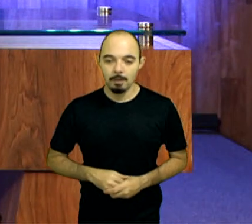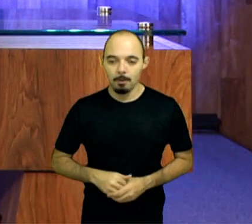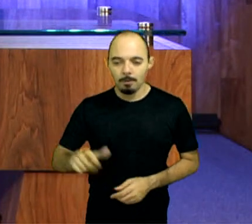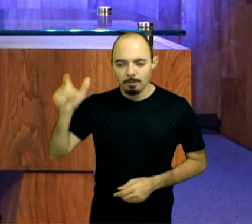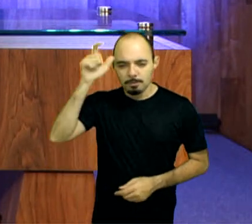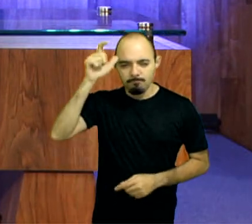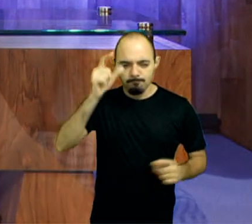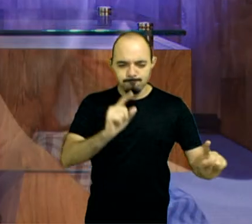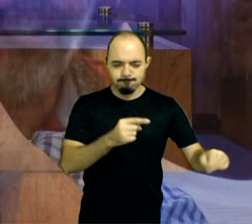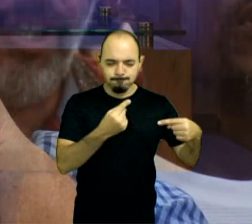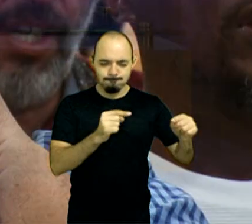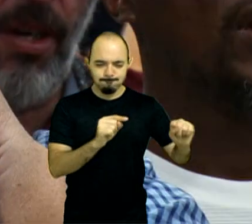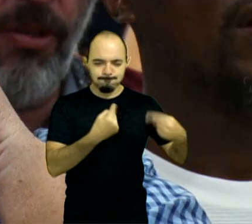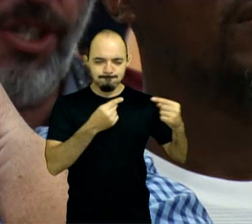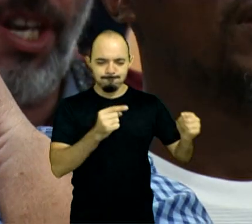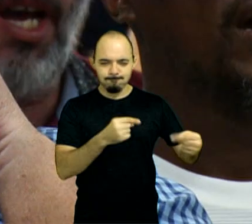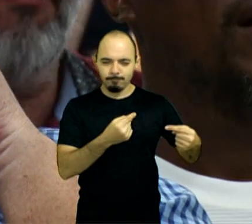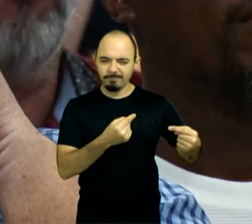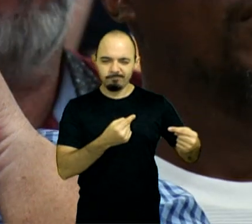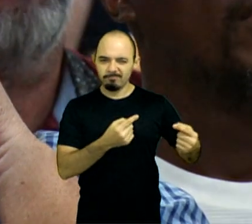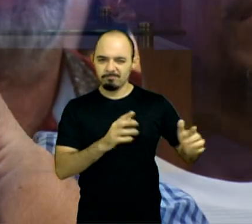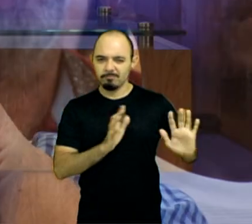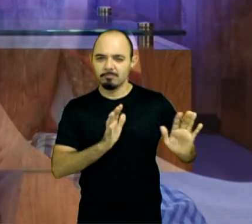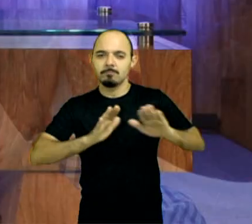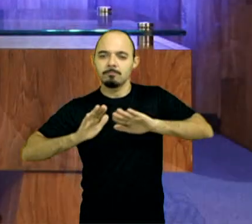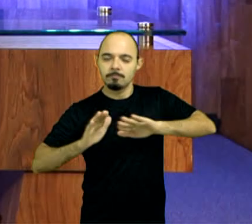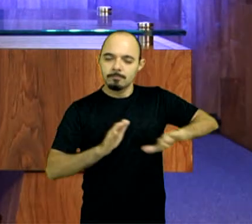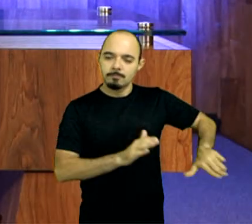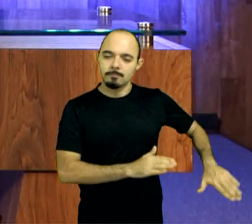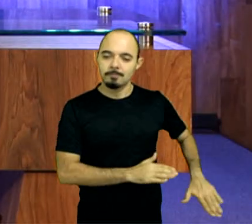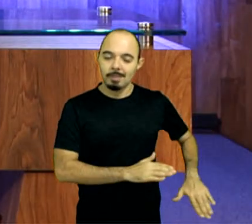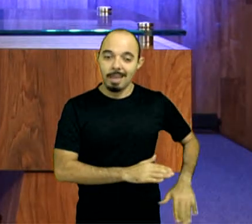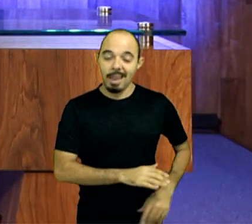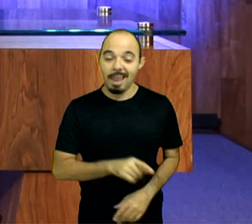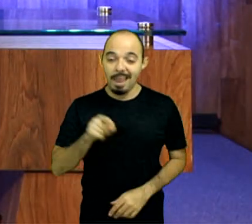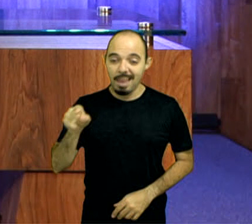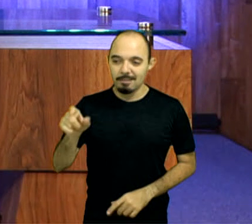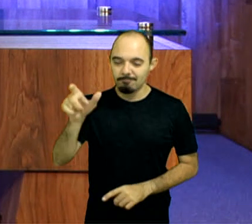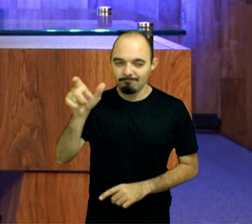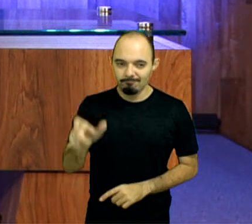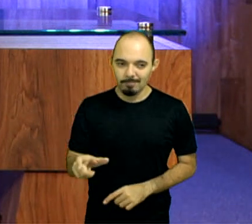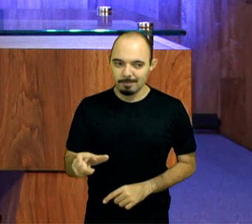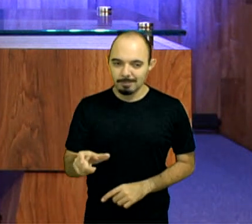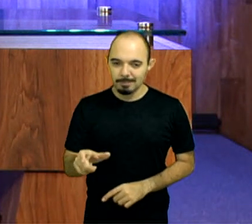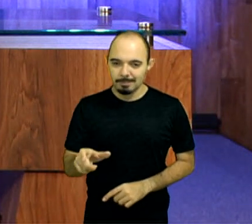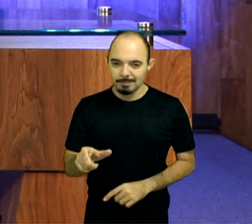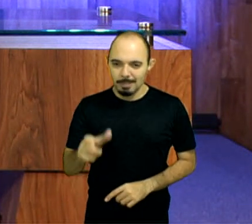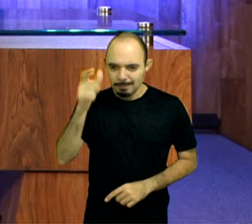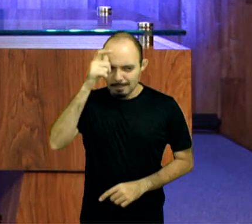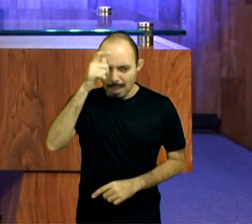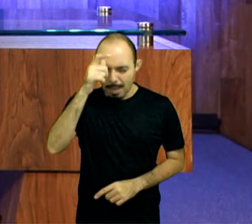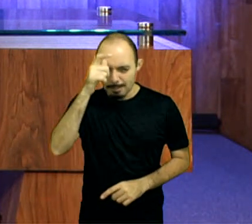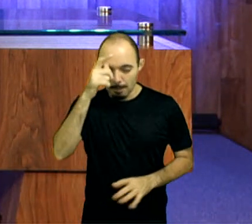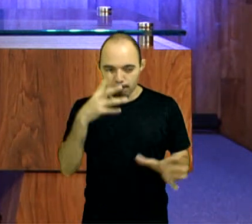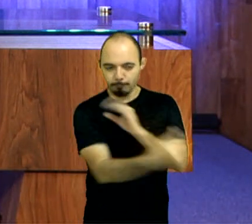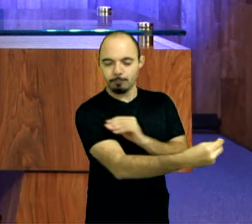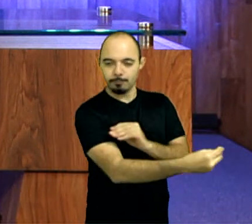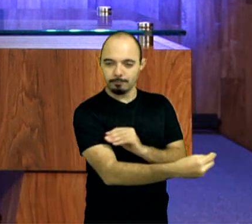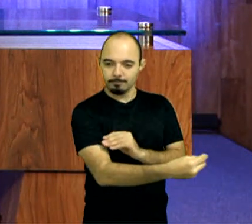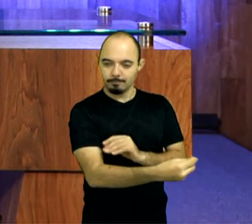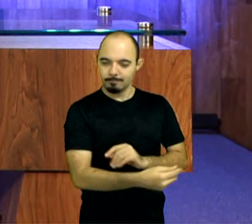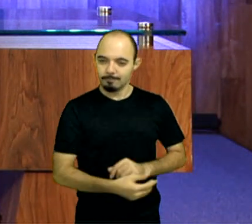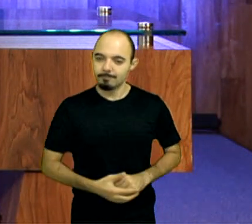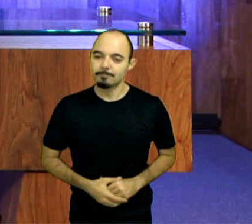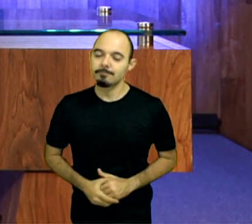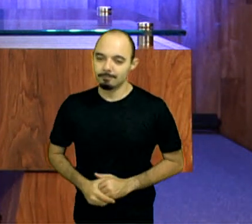juntos? Resistir ao diabo e ele fugirá de vós. Isso está lá em Tiago 4,7. Mas